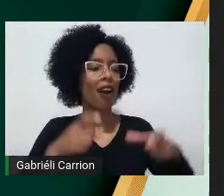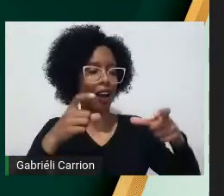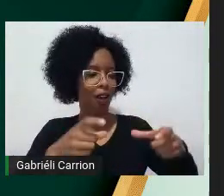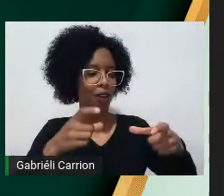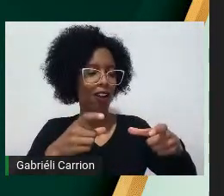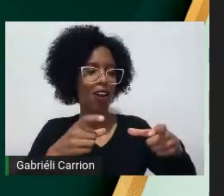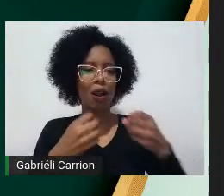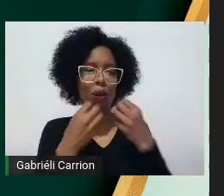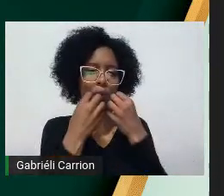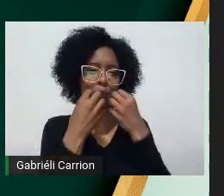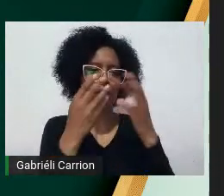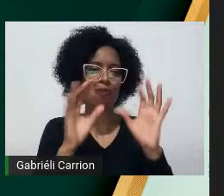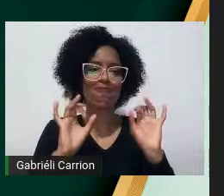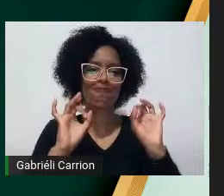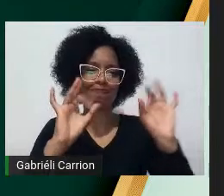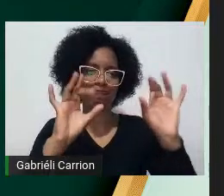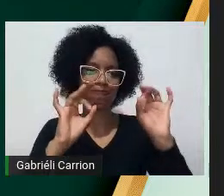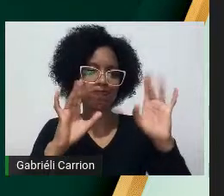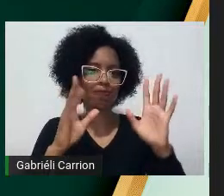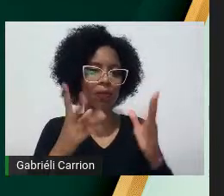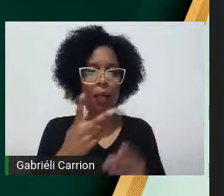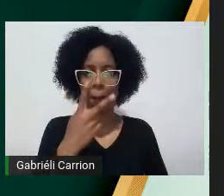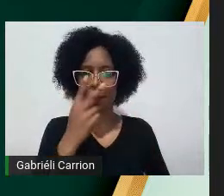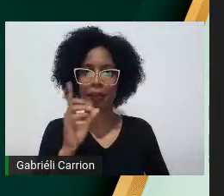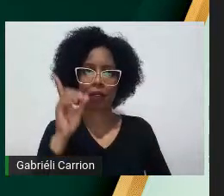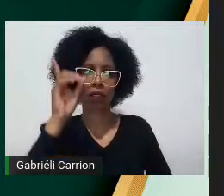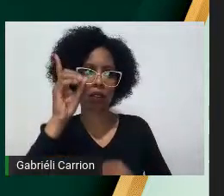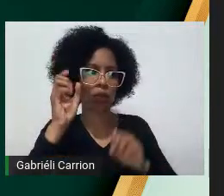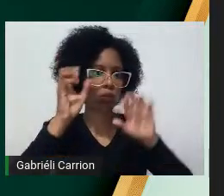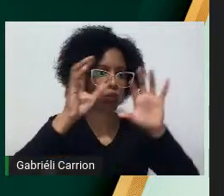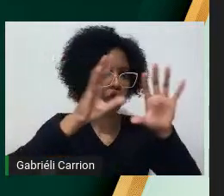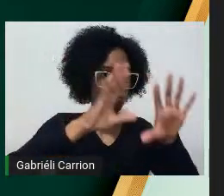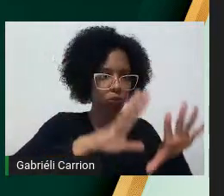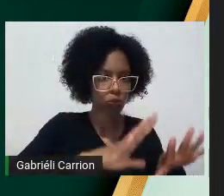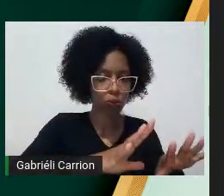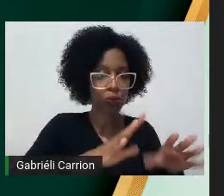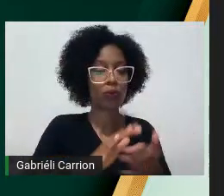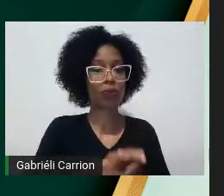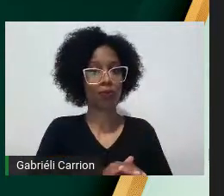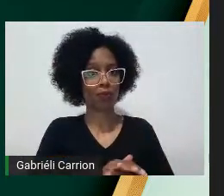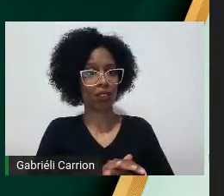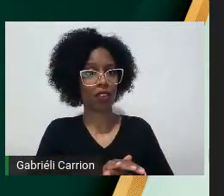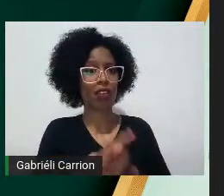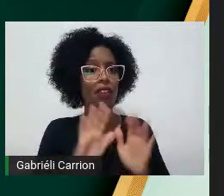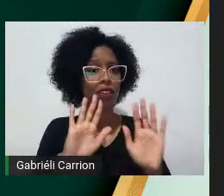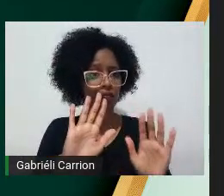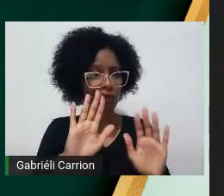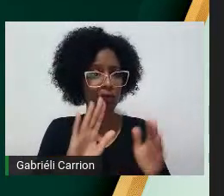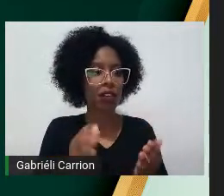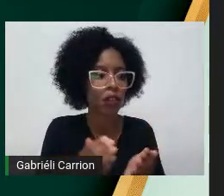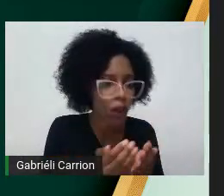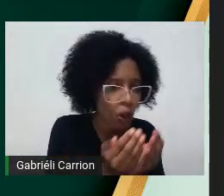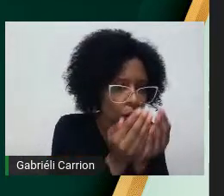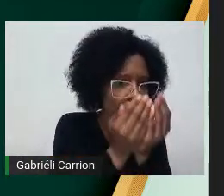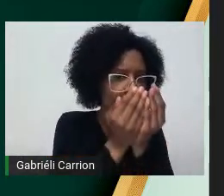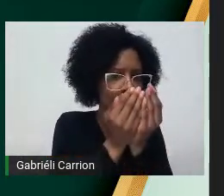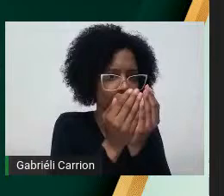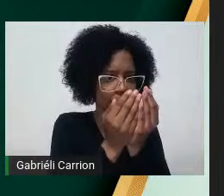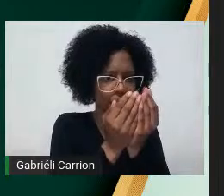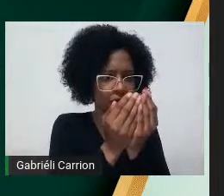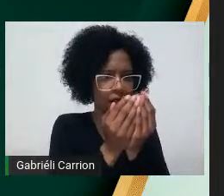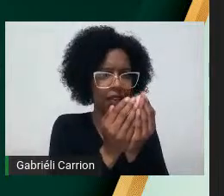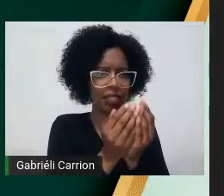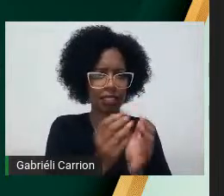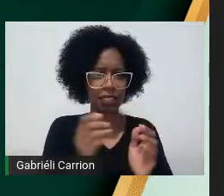onde os deuses encontraram um lugar mágico. E, na verdade, não é aquele que bebe a água e que vai